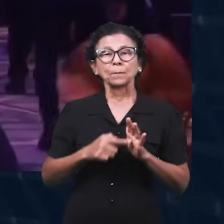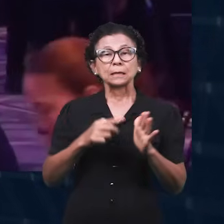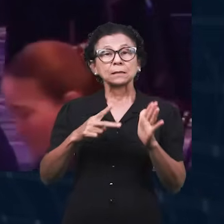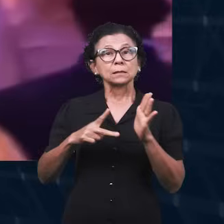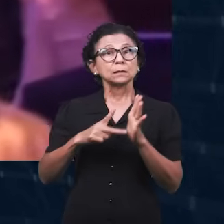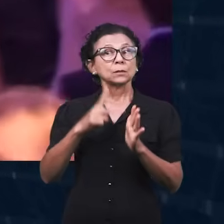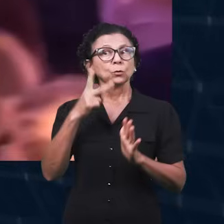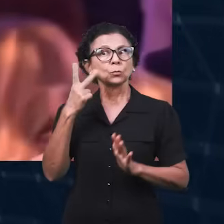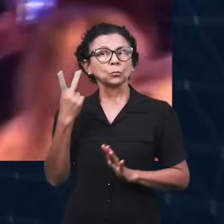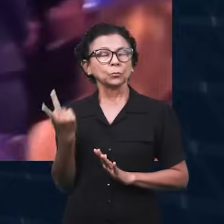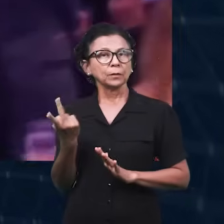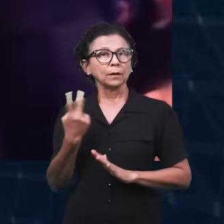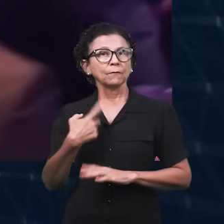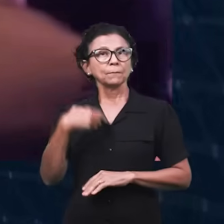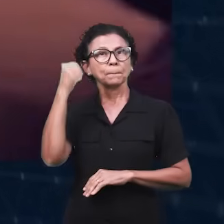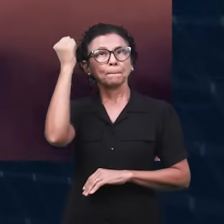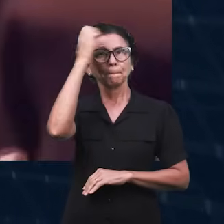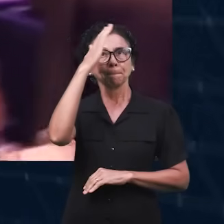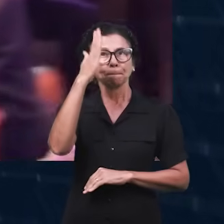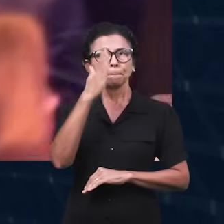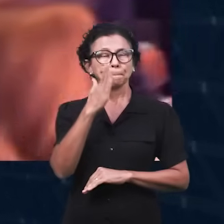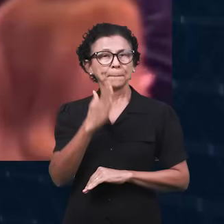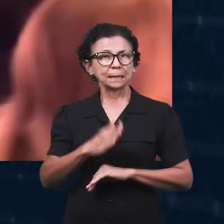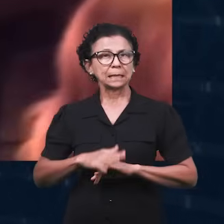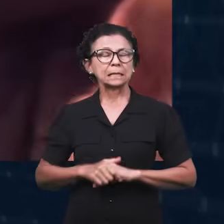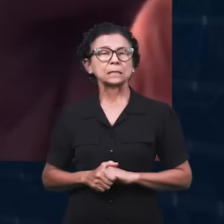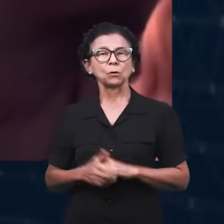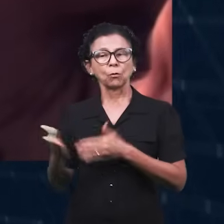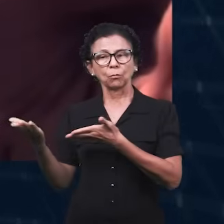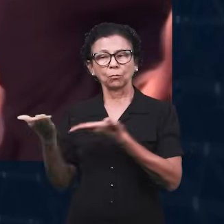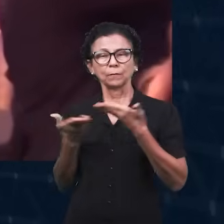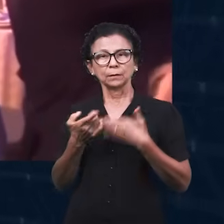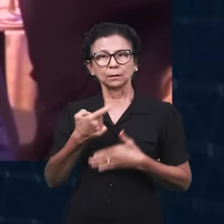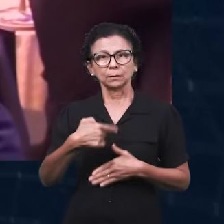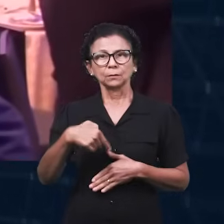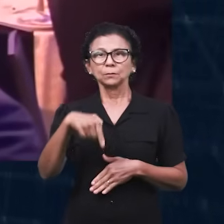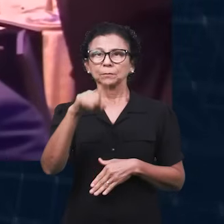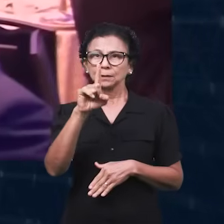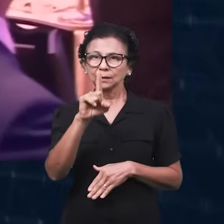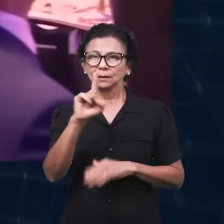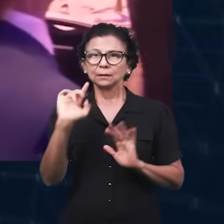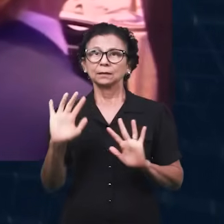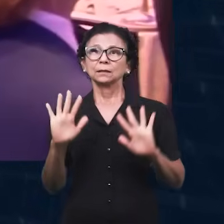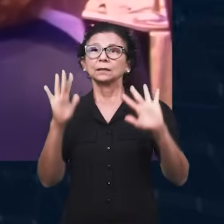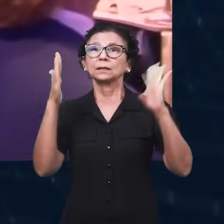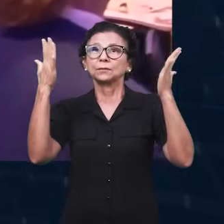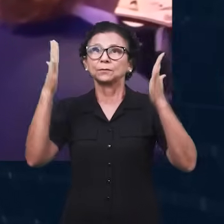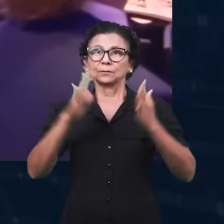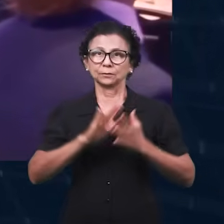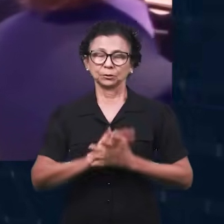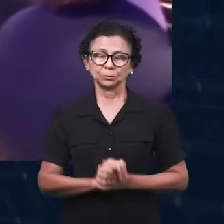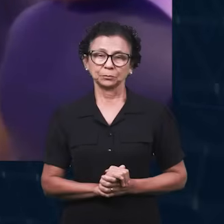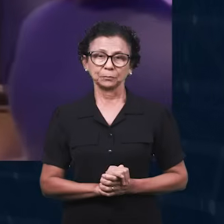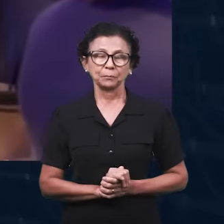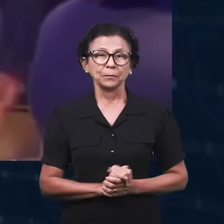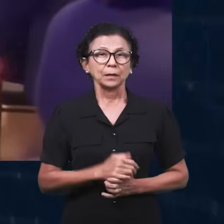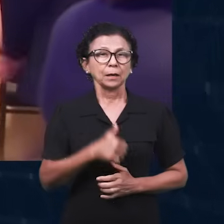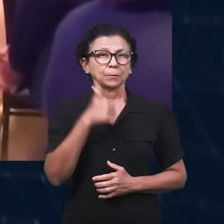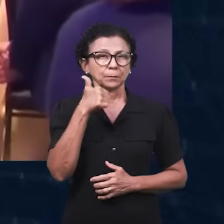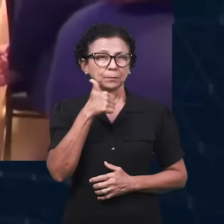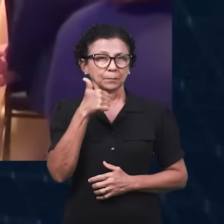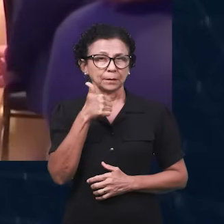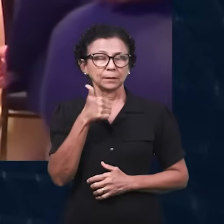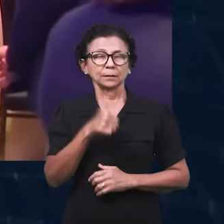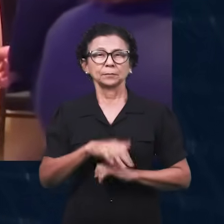segunda vez que a instituição brasileira recebe o convite oficial para o evento. A primeira